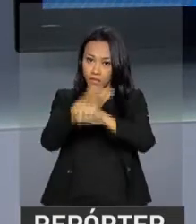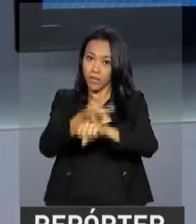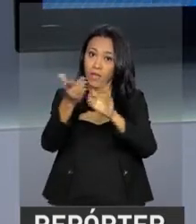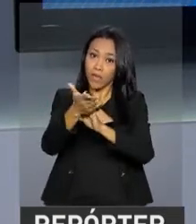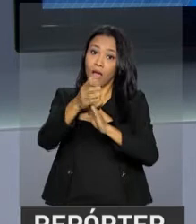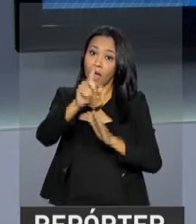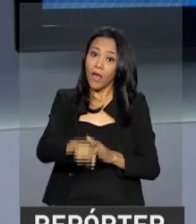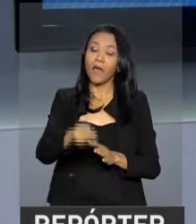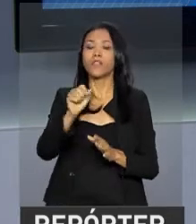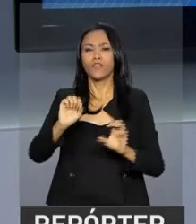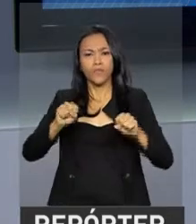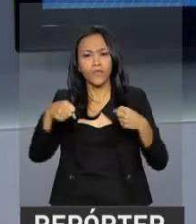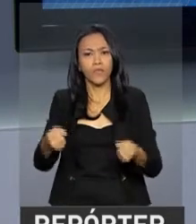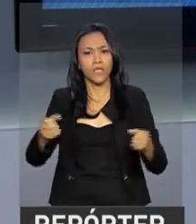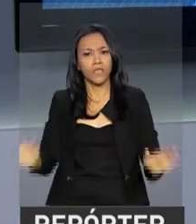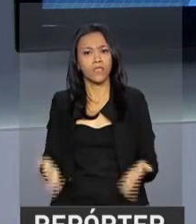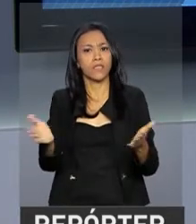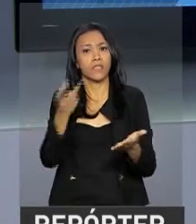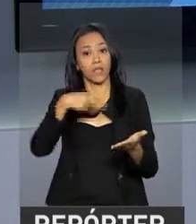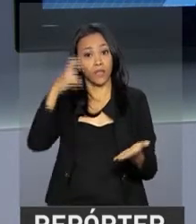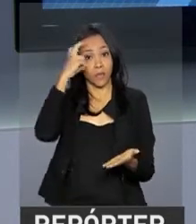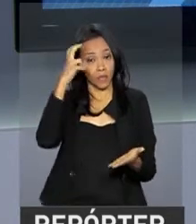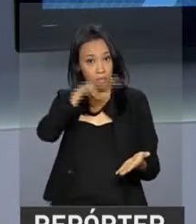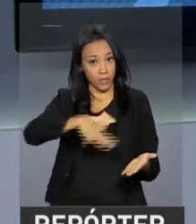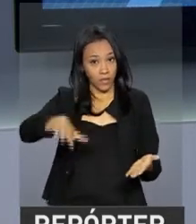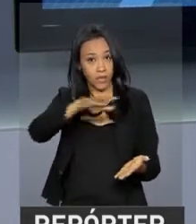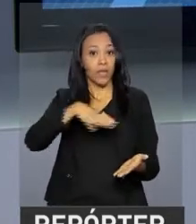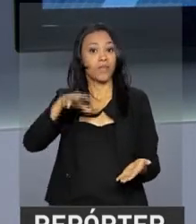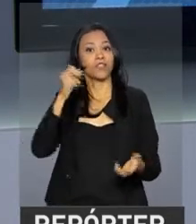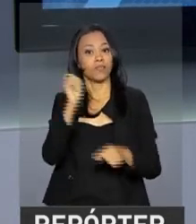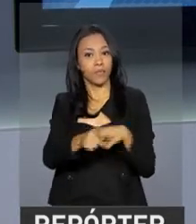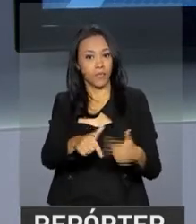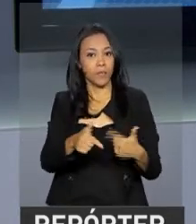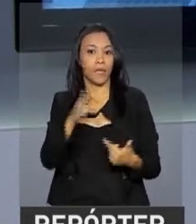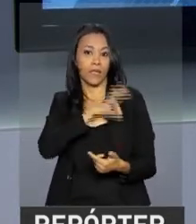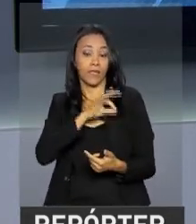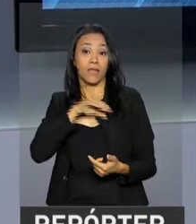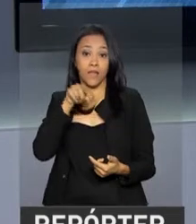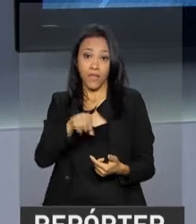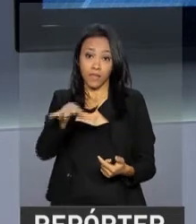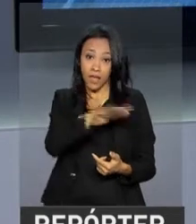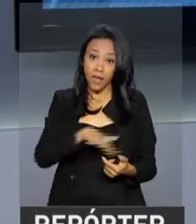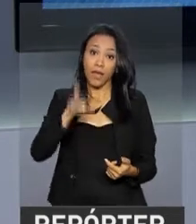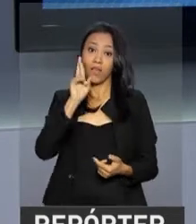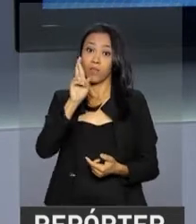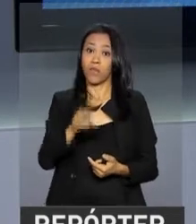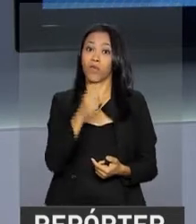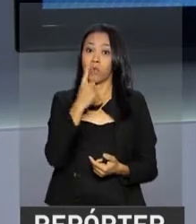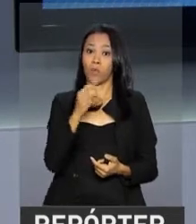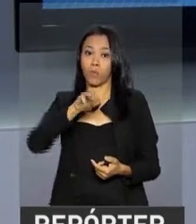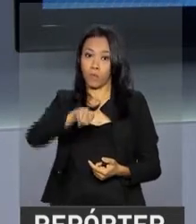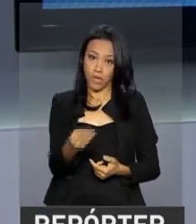forma de fortalecer a cultura como geradora de emprego e renda segundo ele o setor é responsável por cerca de um milhão de empregos diretos